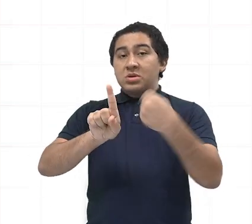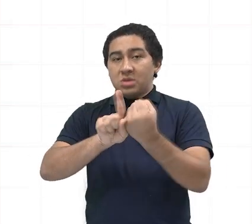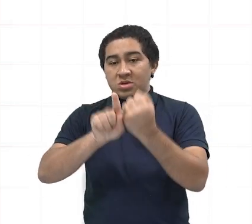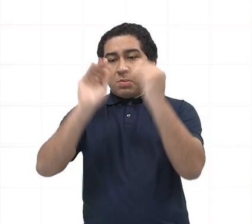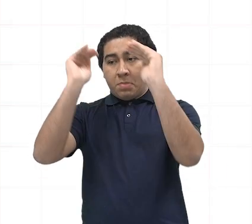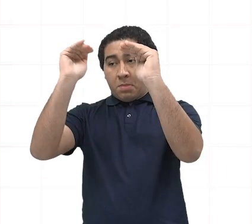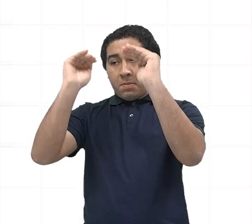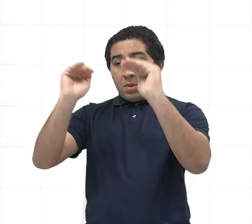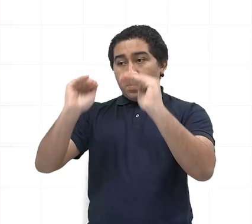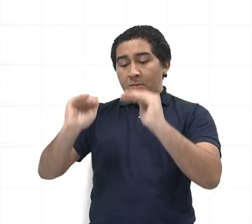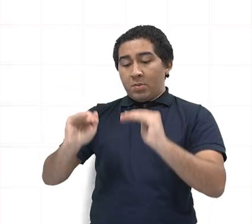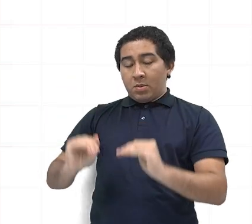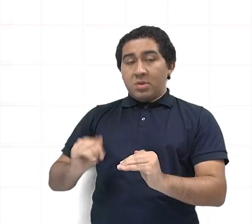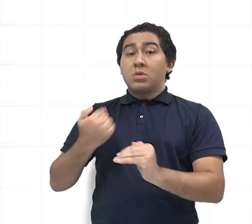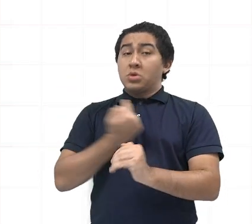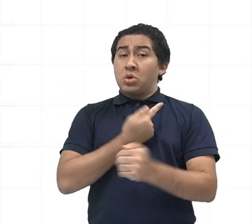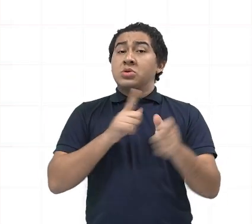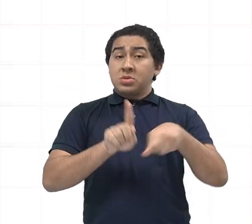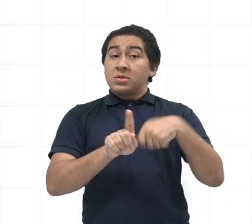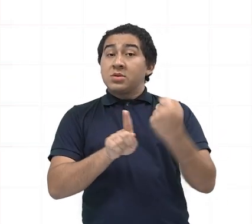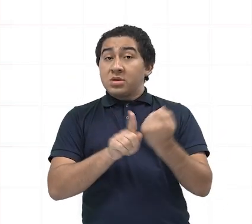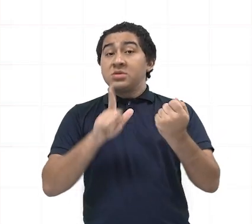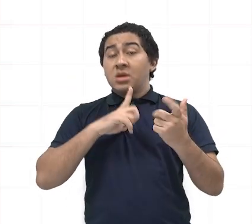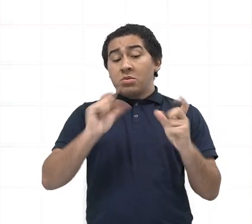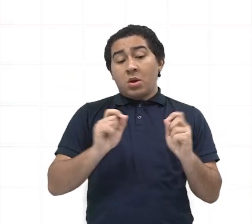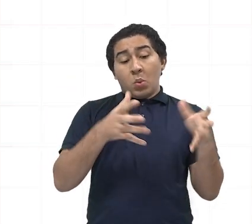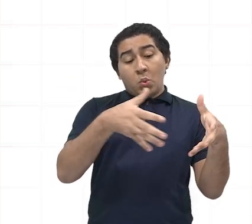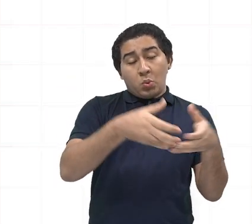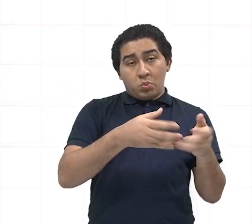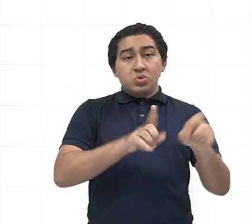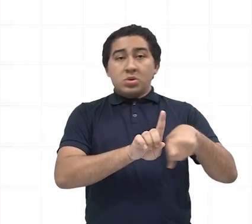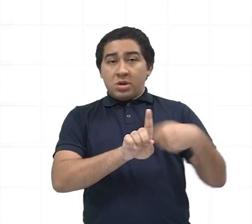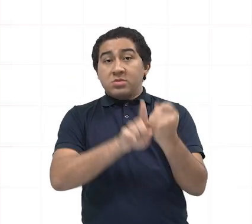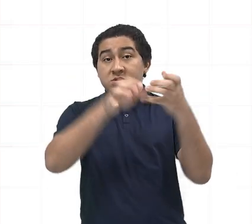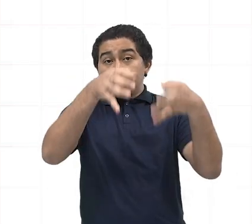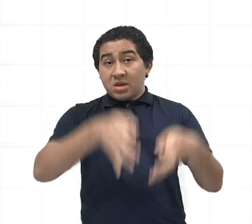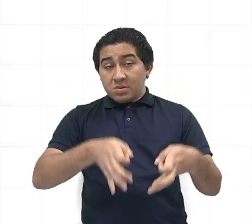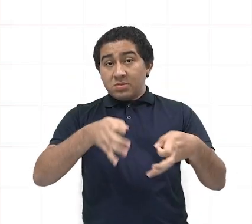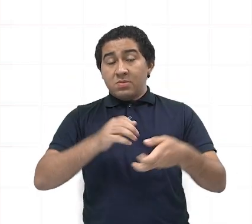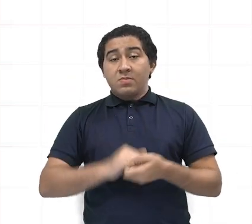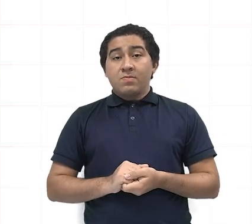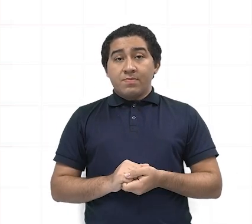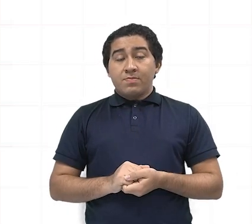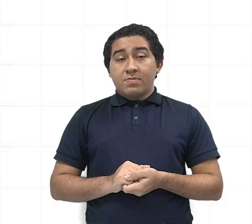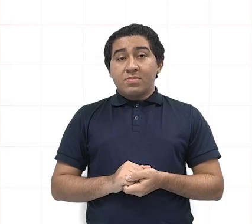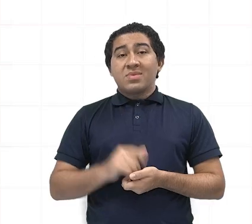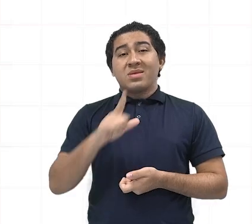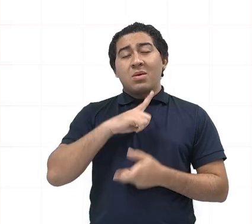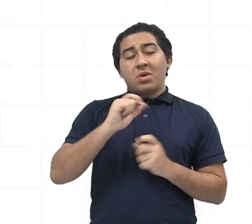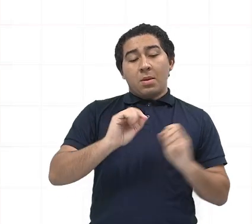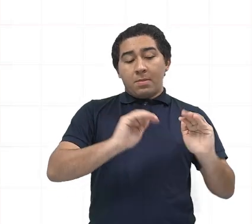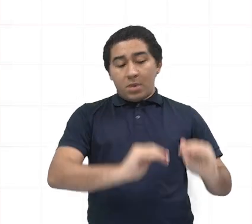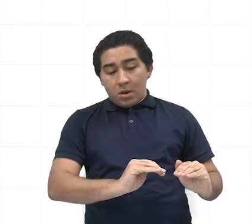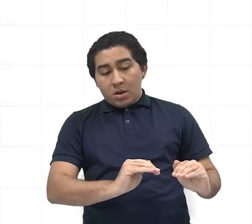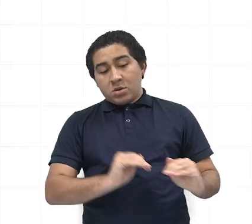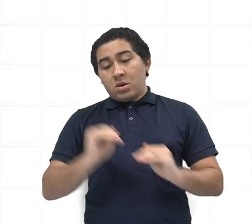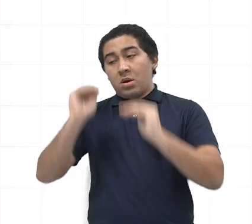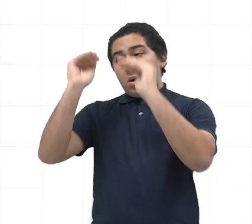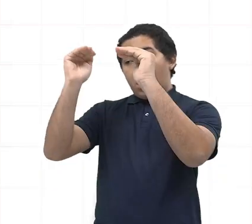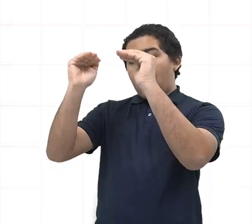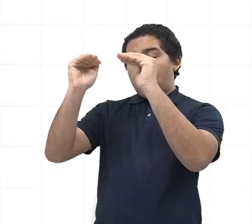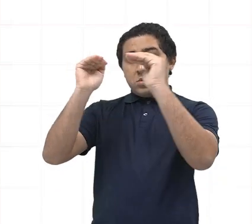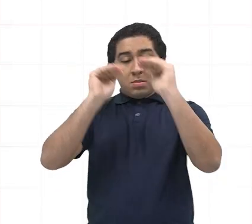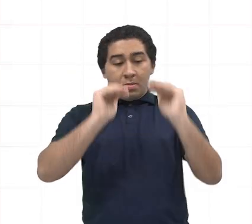nossa sociedade é formada por classes sociais, né? Que as pessoas chamam de classe baixa, classe alta,